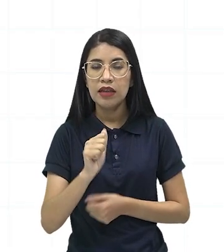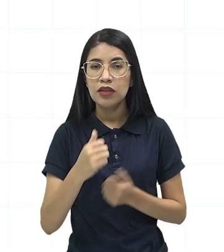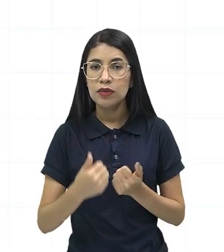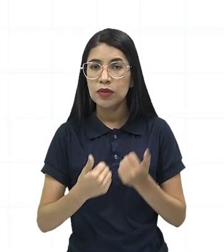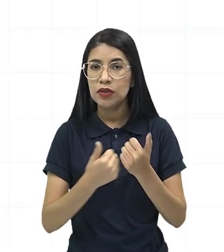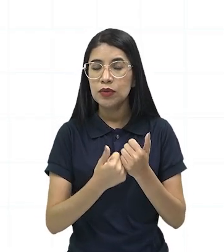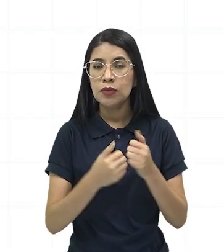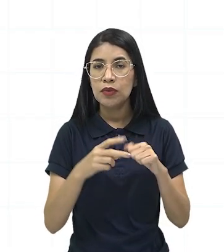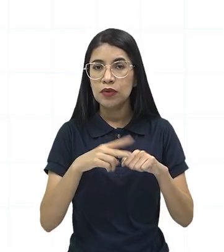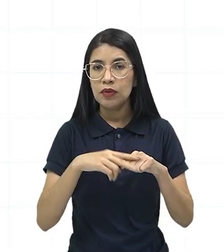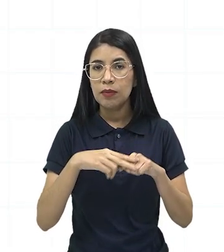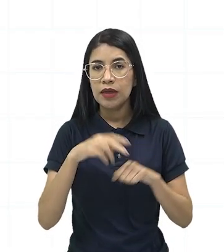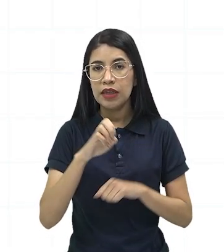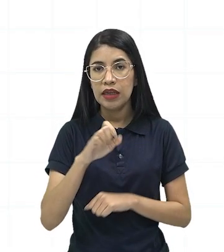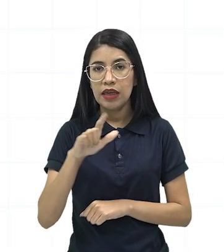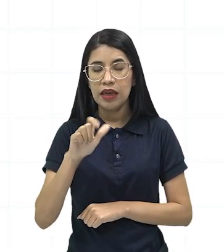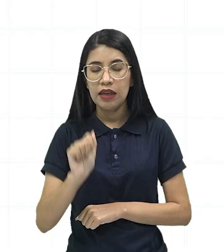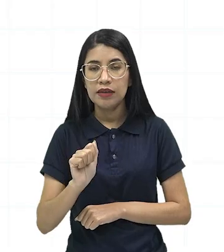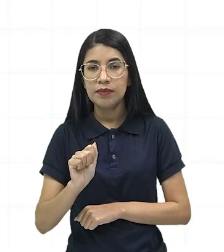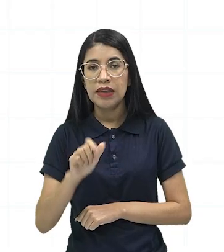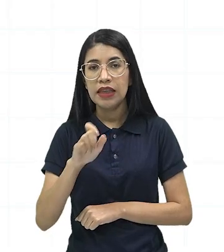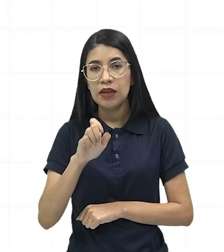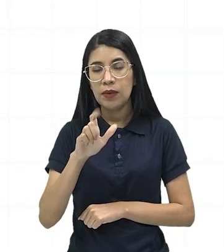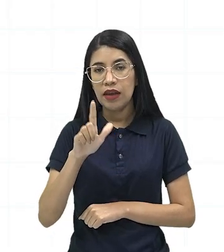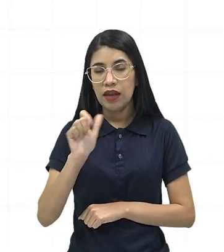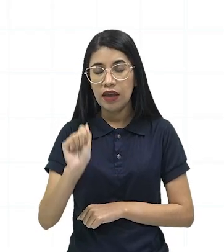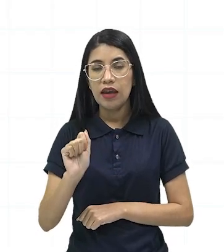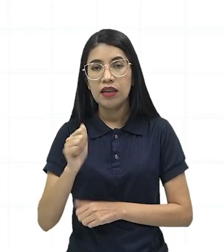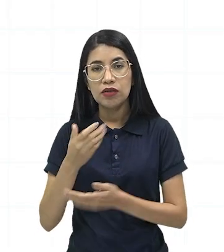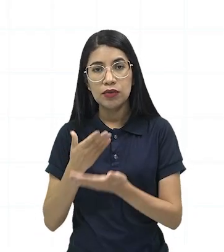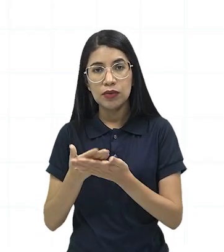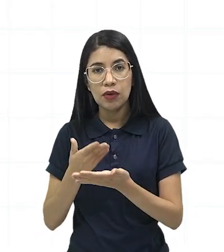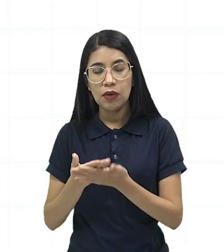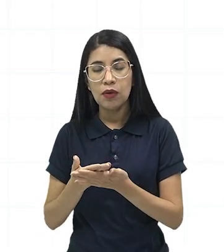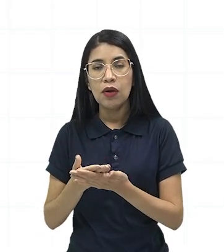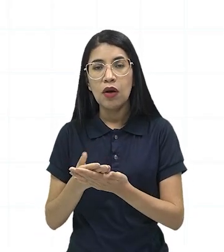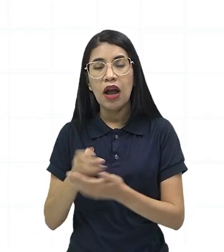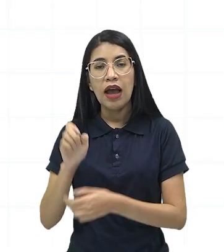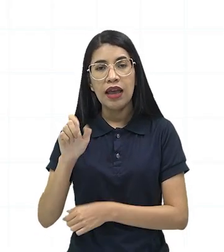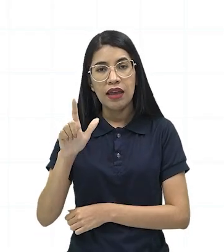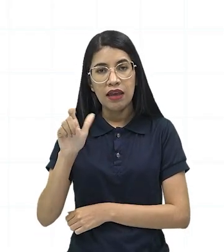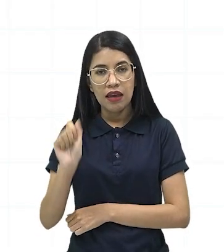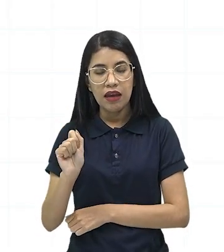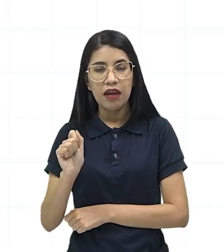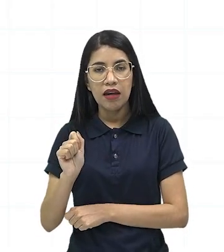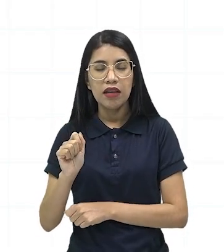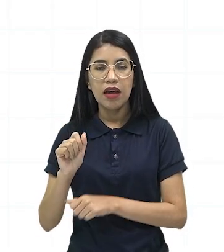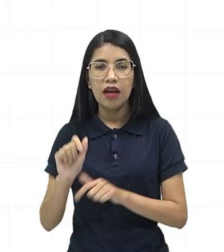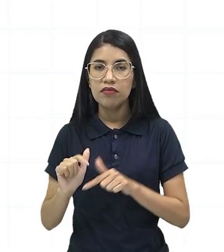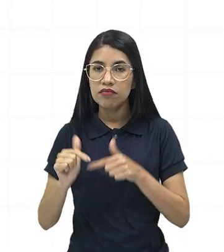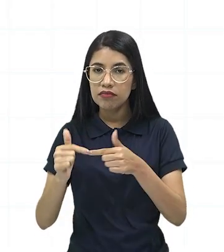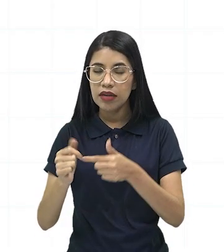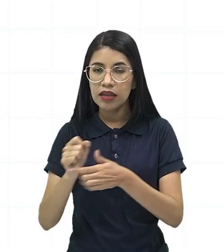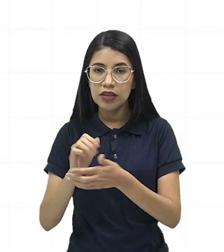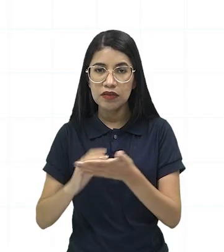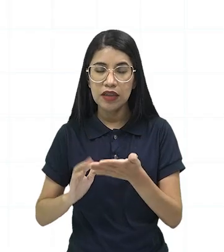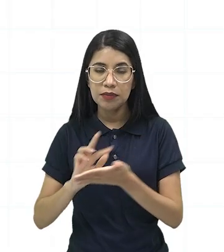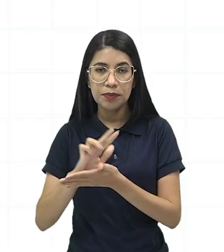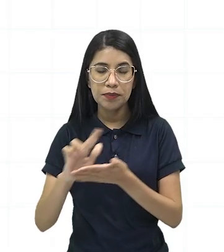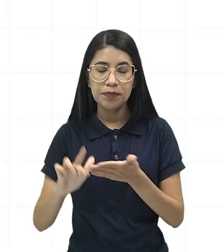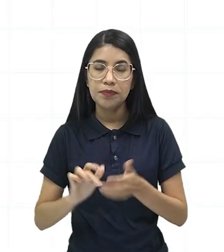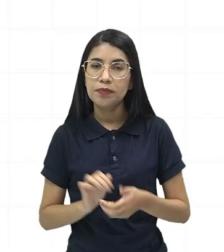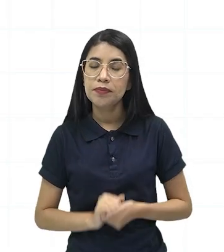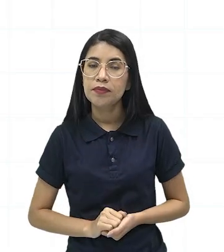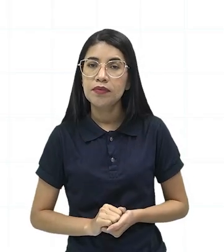nome pelo pronome. Ela estudou, ela fez todas as atividades. E